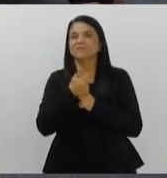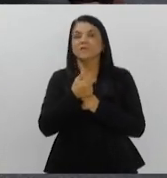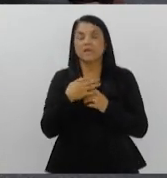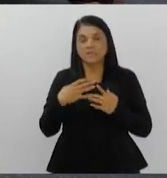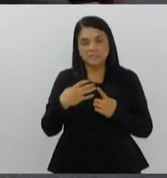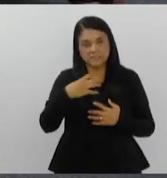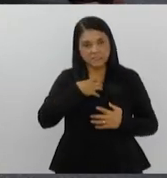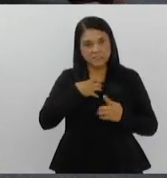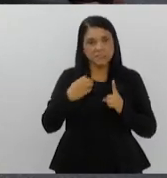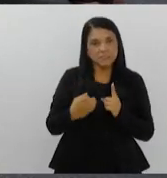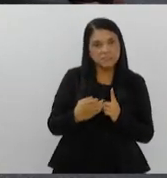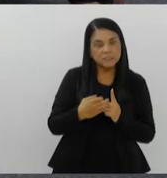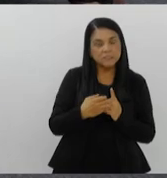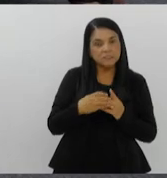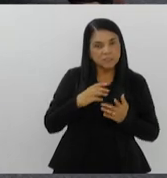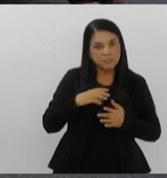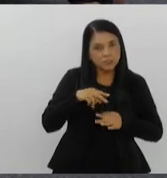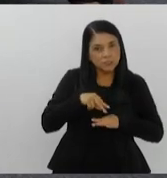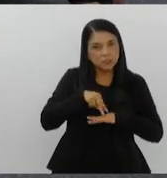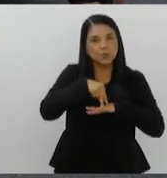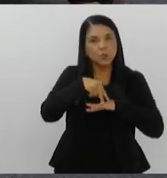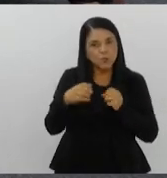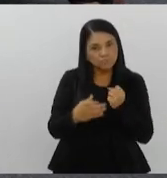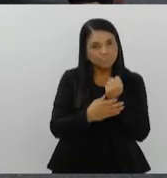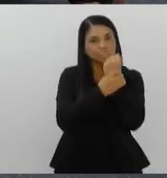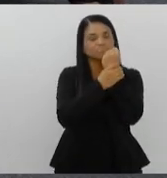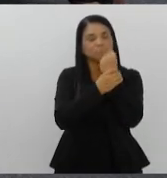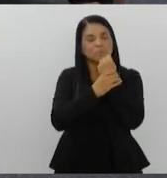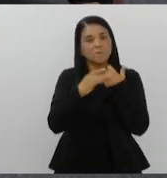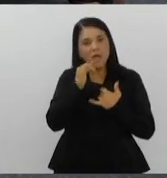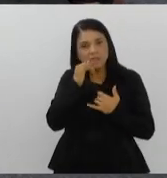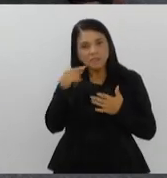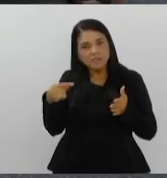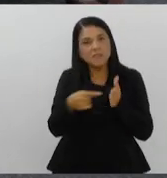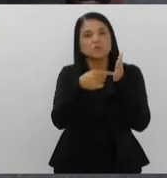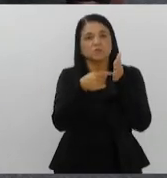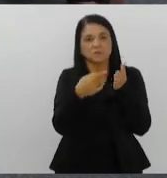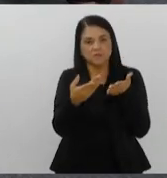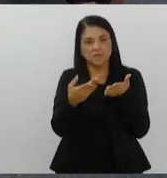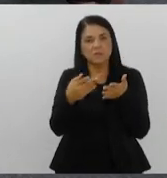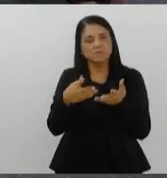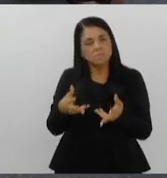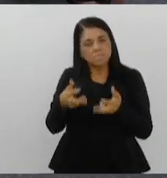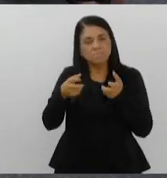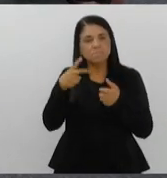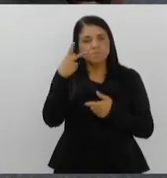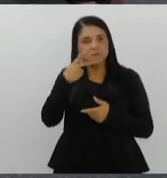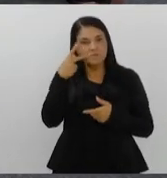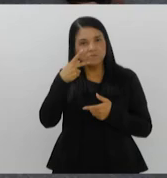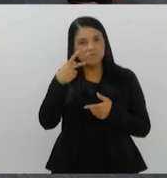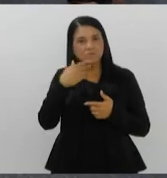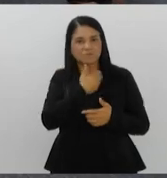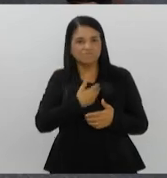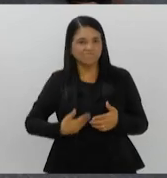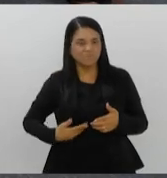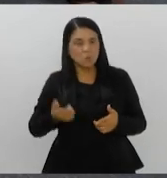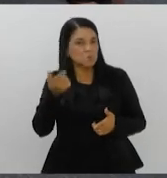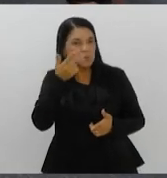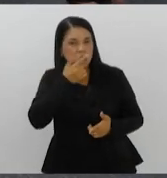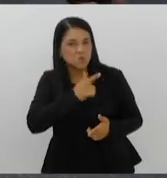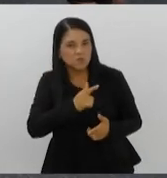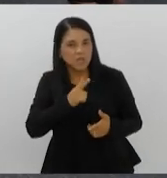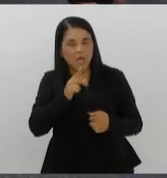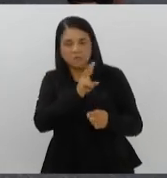denúncia? Essa é uma pergunta que fica no ar. Afinal de contas, a gente está vendo que as políticas públicas não têm dado conta